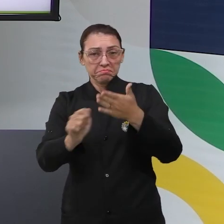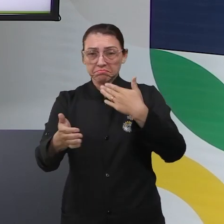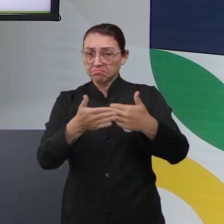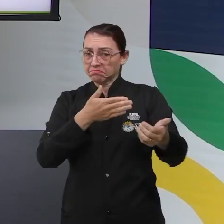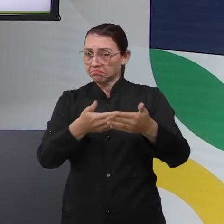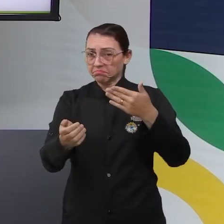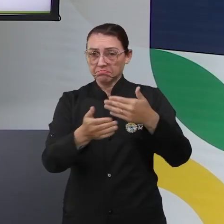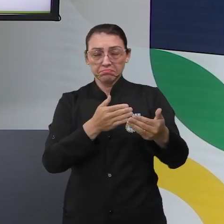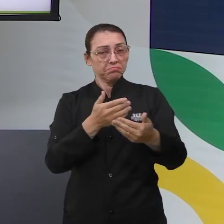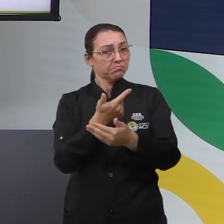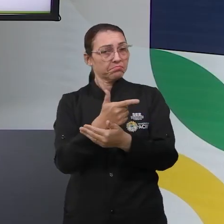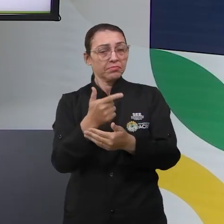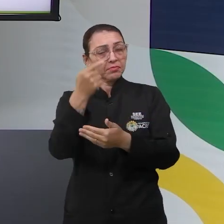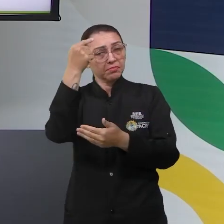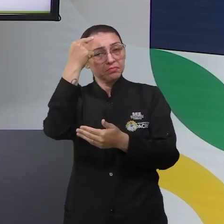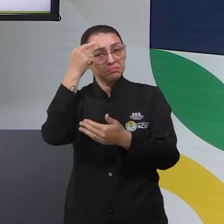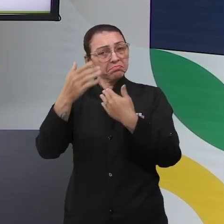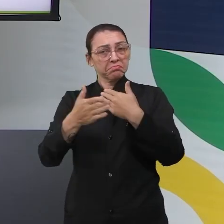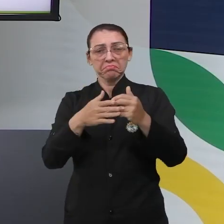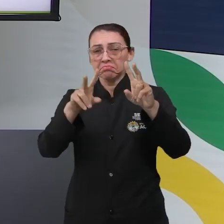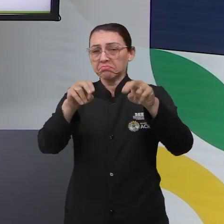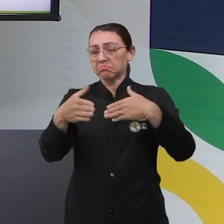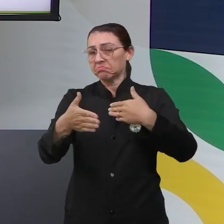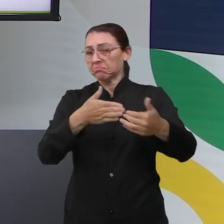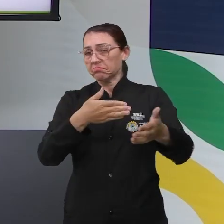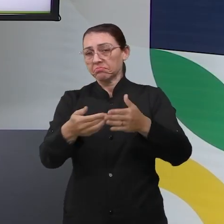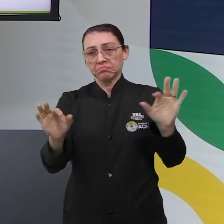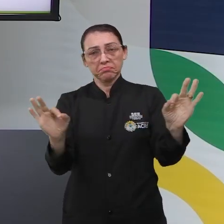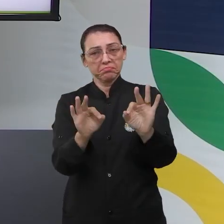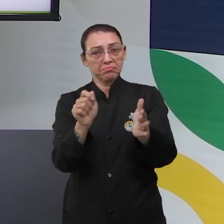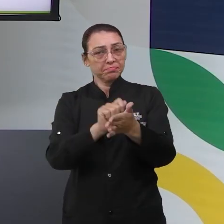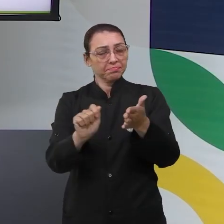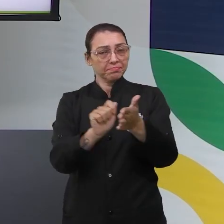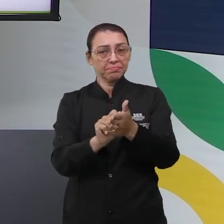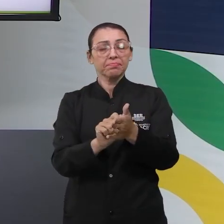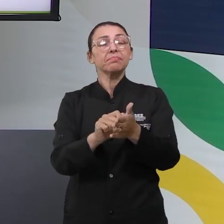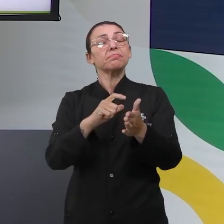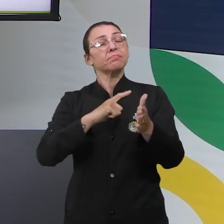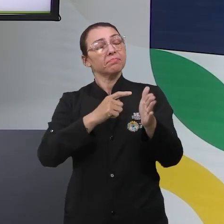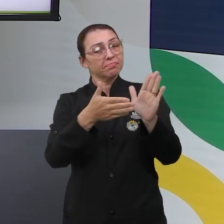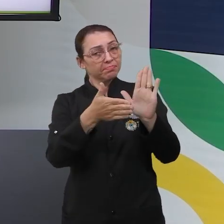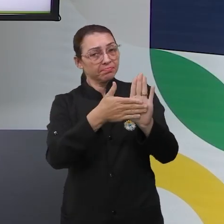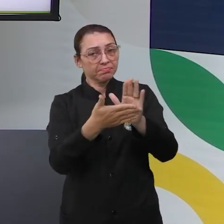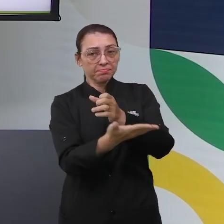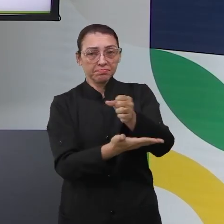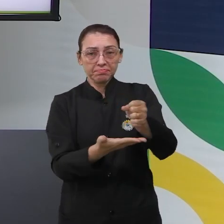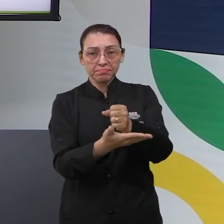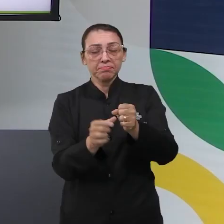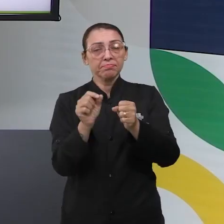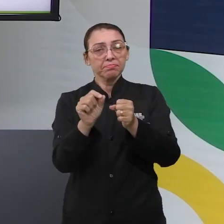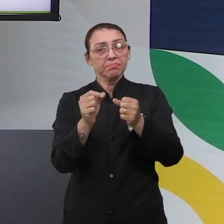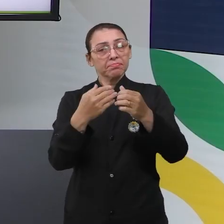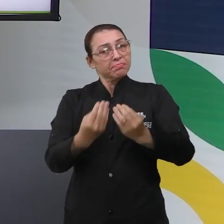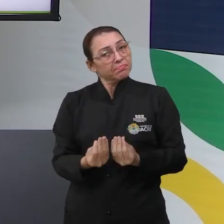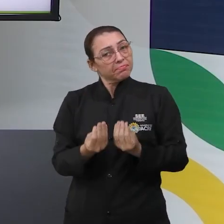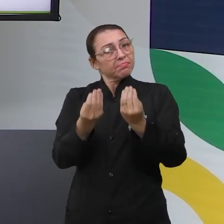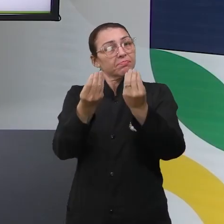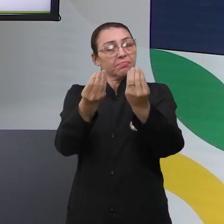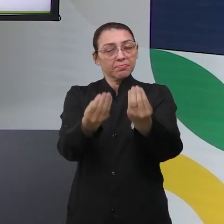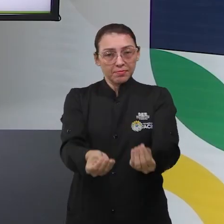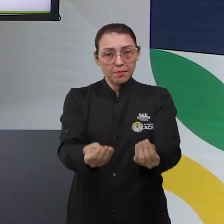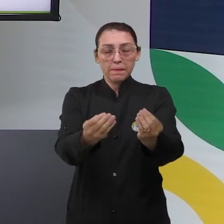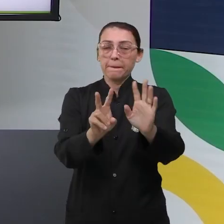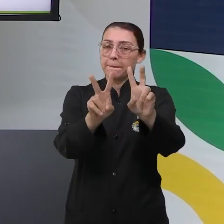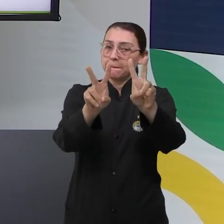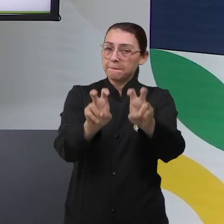coisa, você não vai pensar em um tema qualquer e escrever lá. Olha só o que a prova faz, ela já te entrega